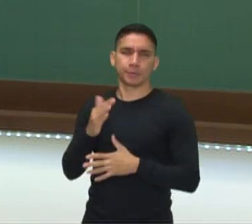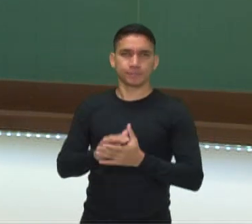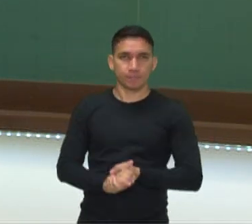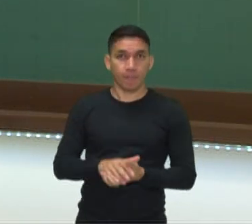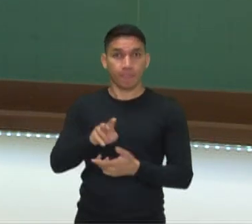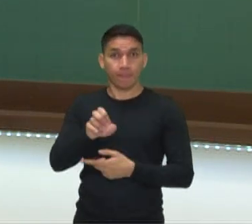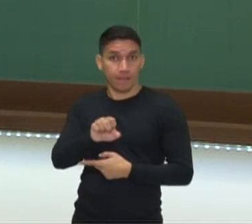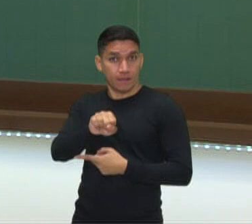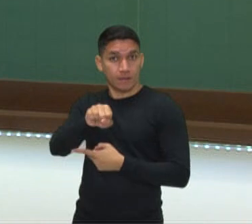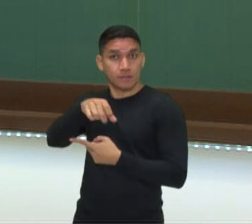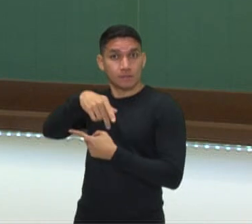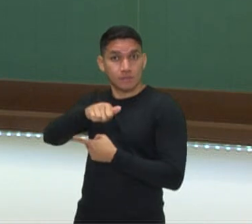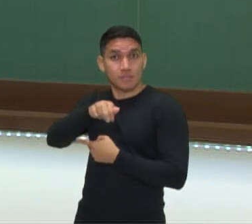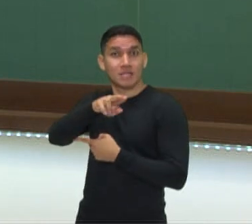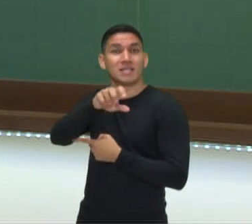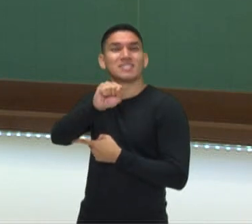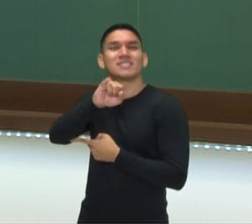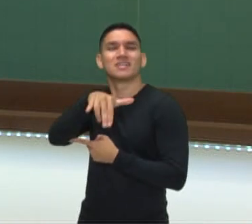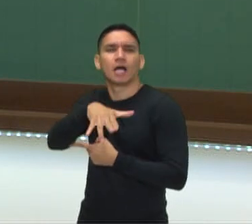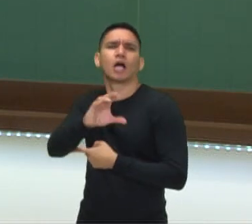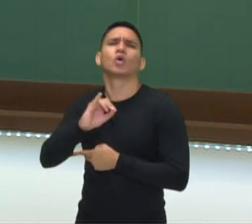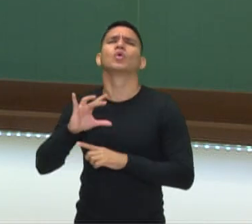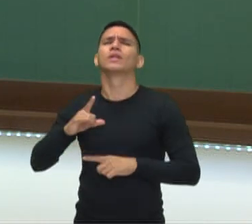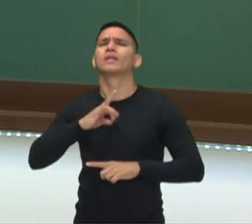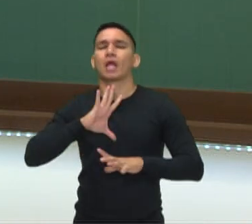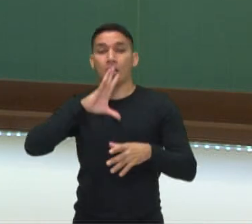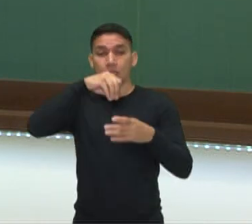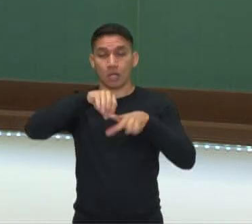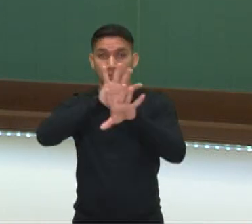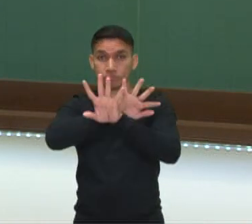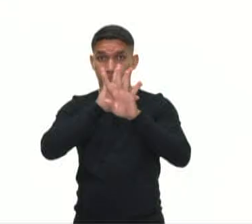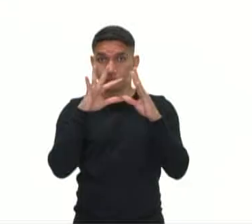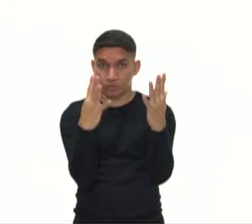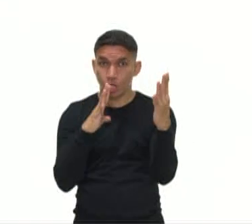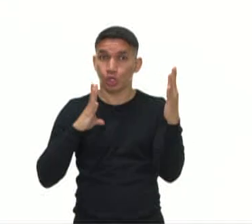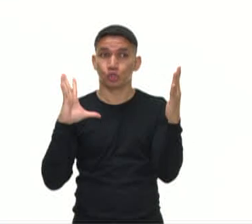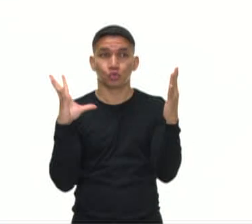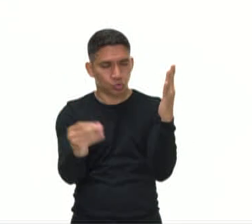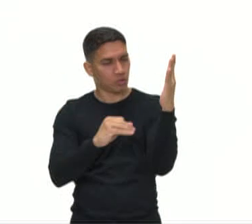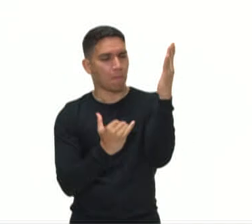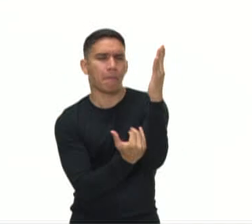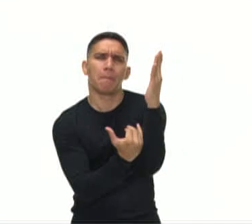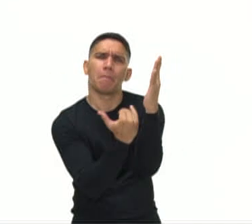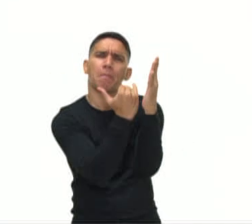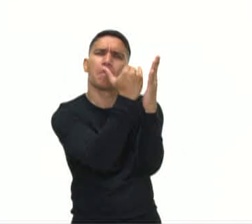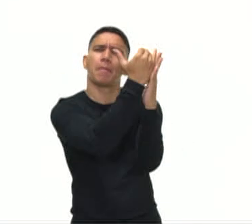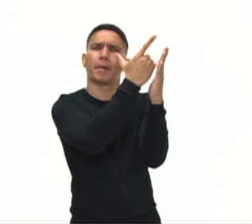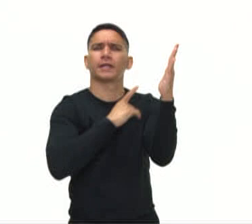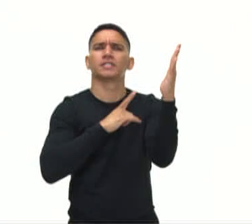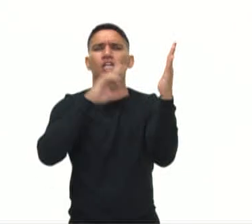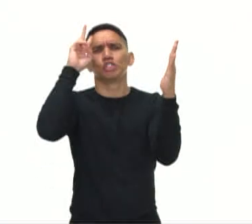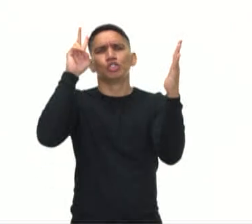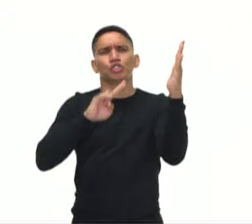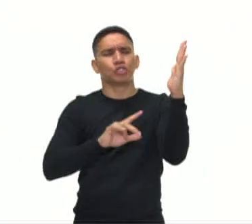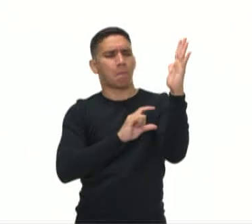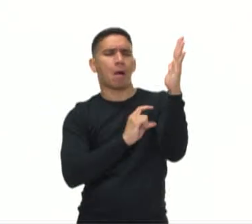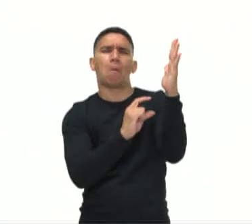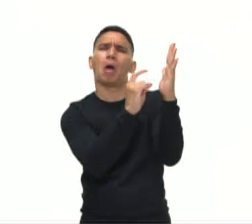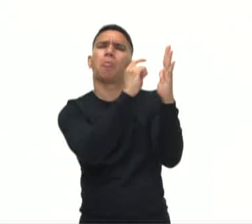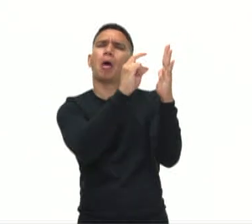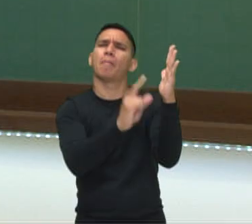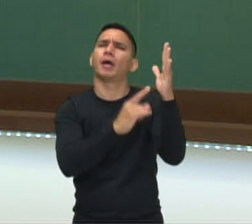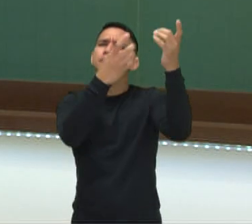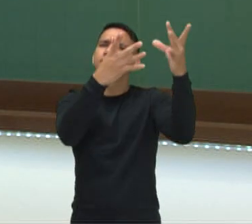o Coliseu. O Coliseu ele tem todos os estilos arquitetônicos misturados dele. Nós temos desde o dórico na base, nós temos o jônico, nós temos o corinto na parte superior.